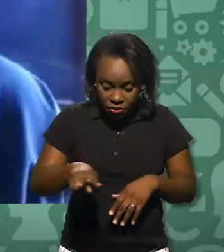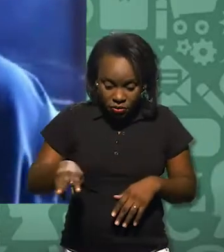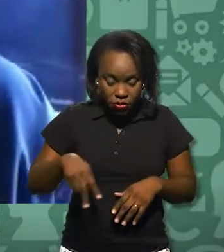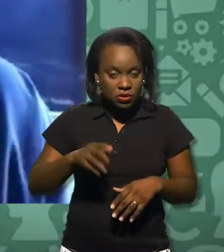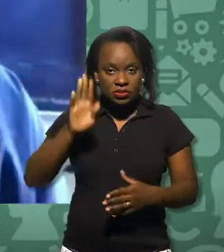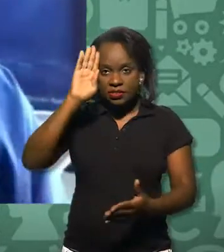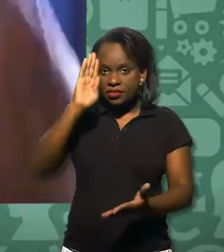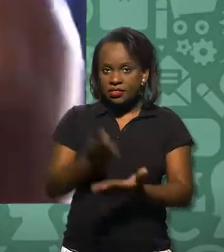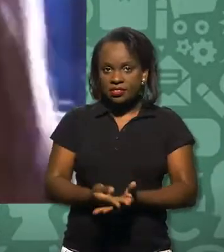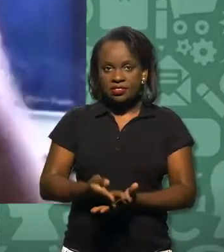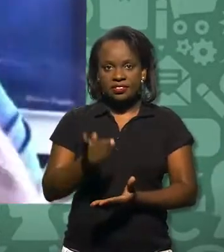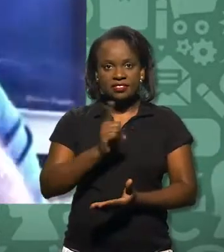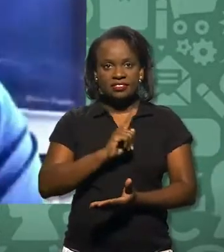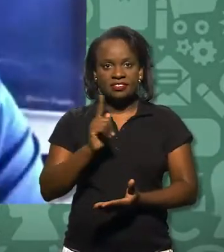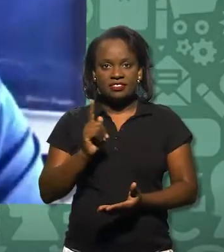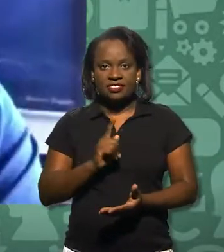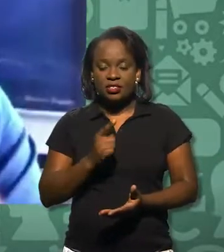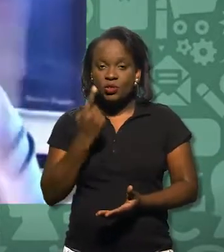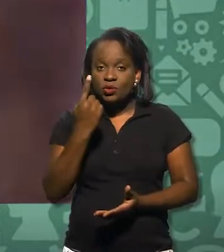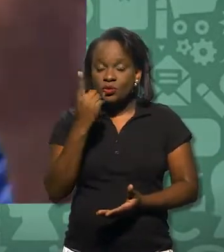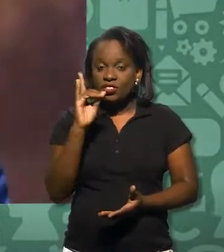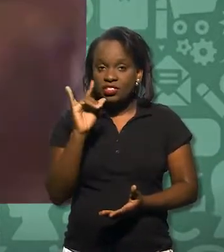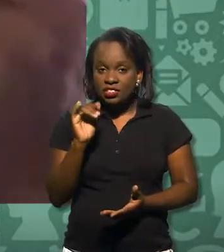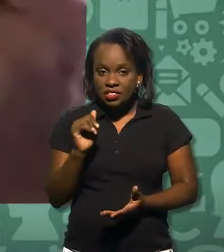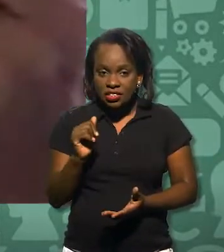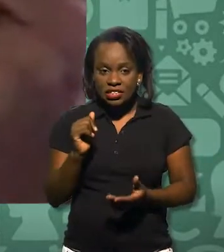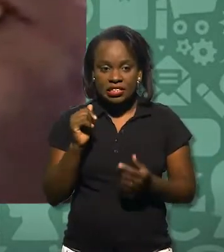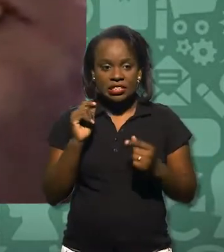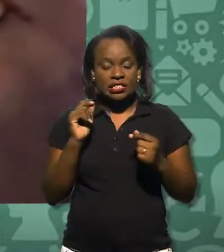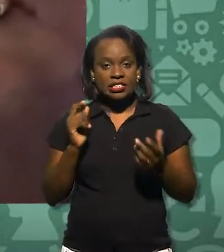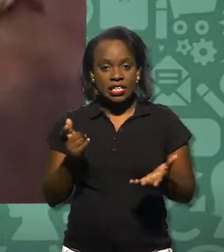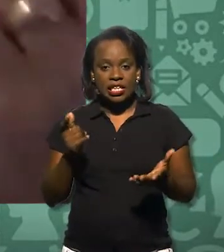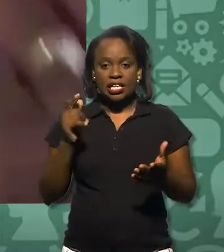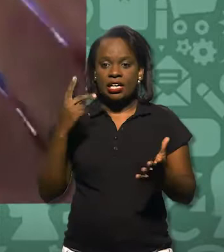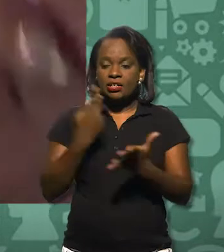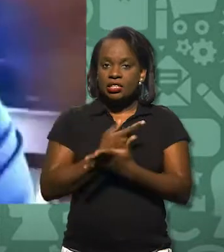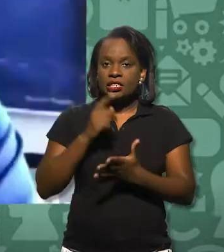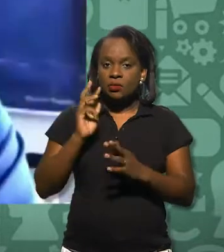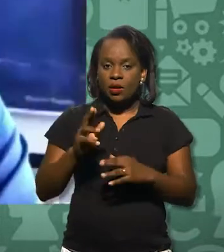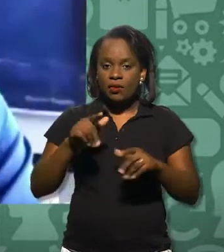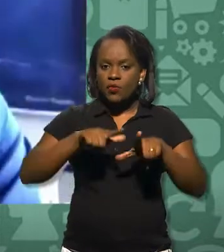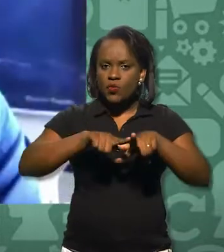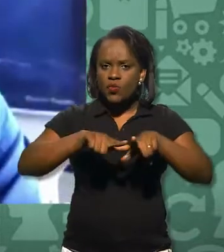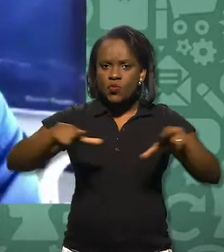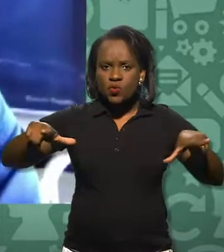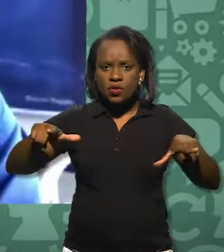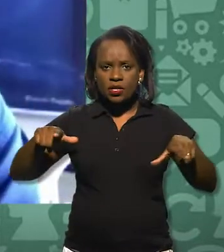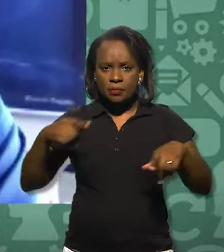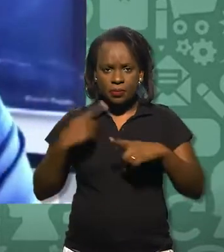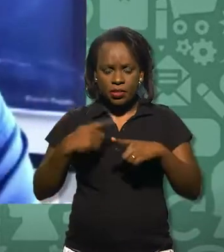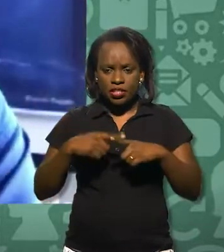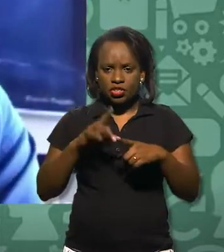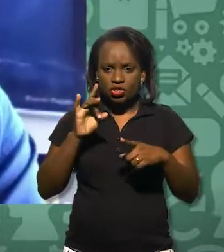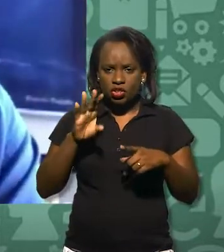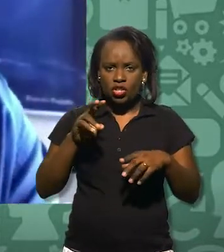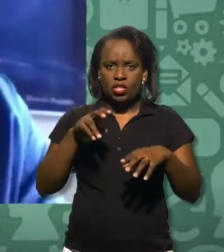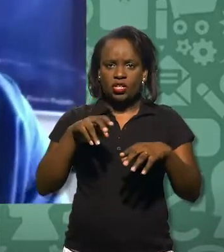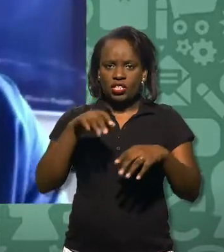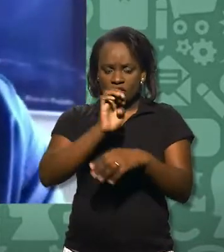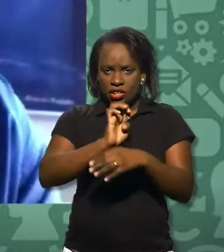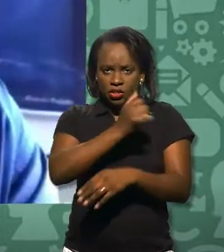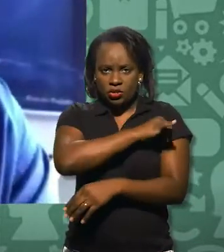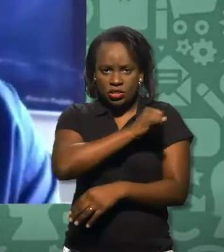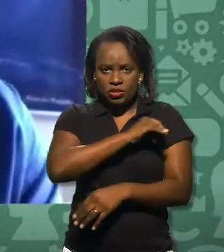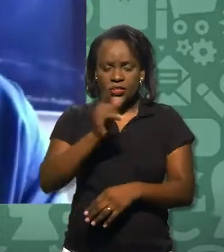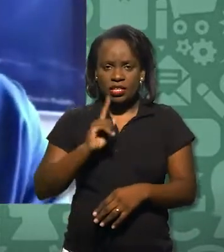não poderíamos acreditar que um dia viesse a acontecer isso, porque não foi só a questão do